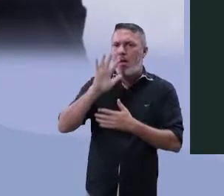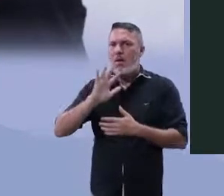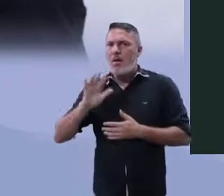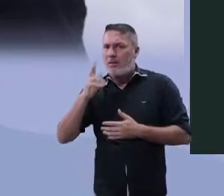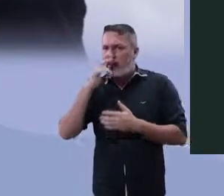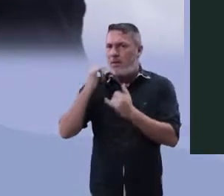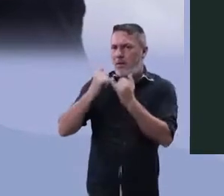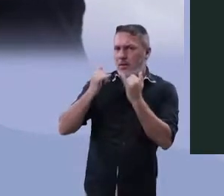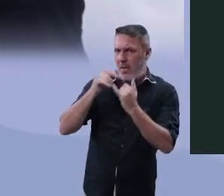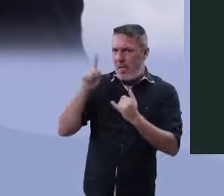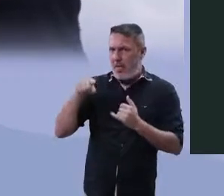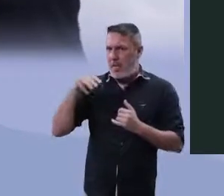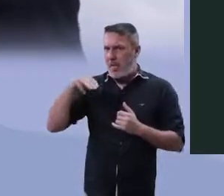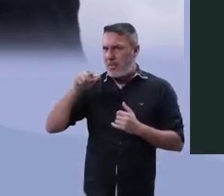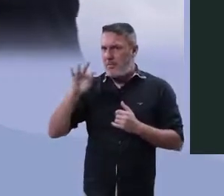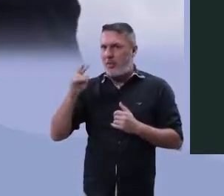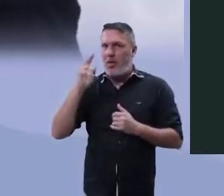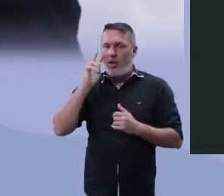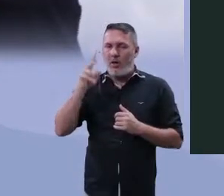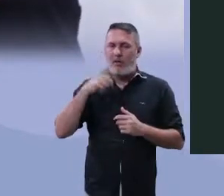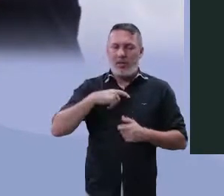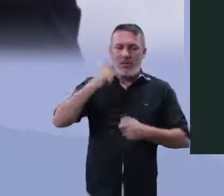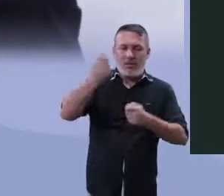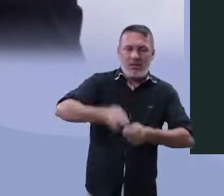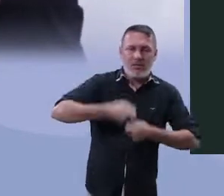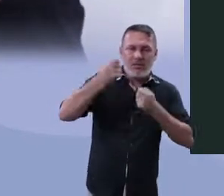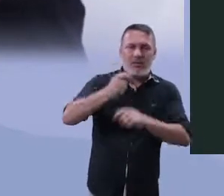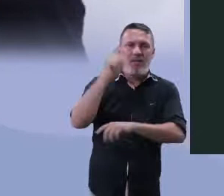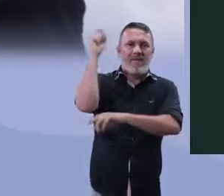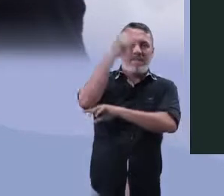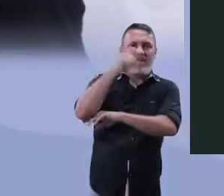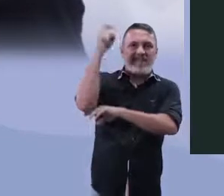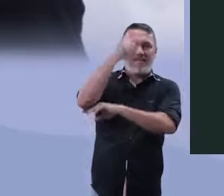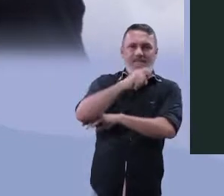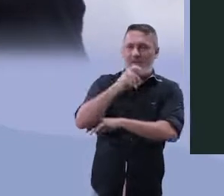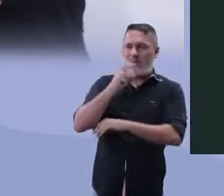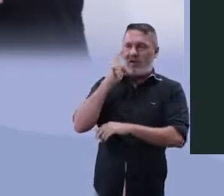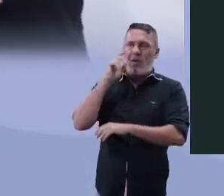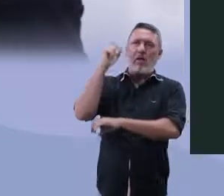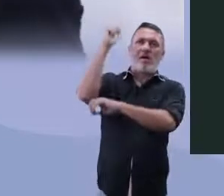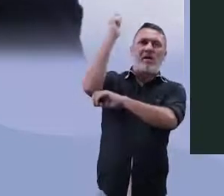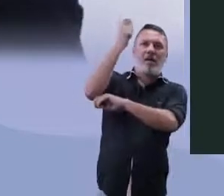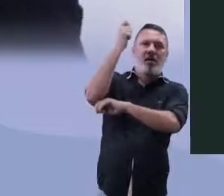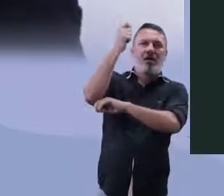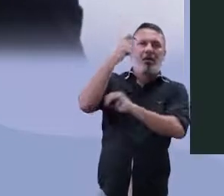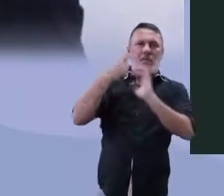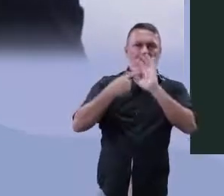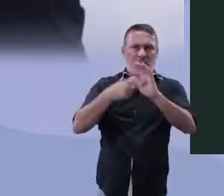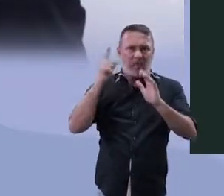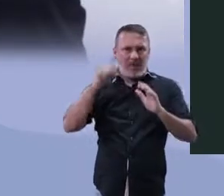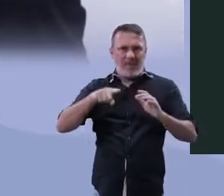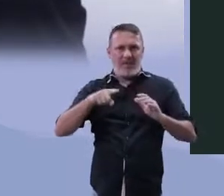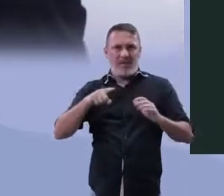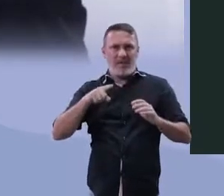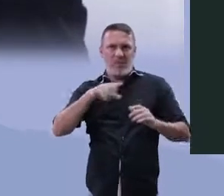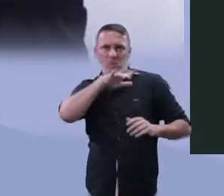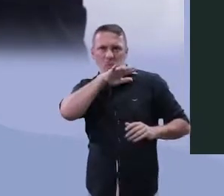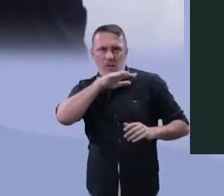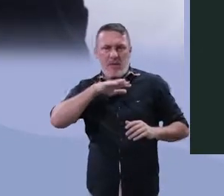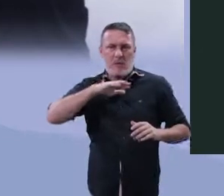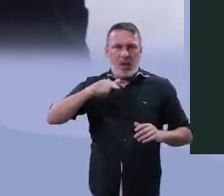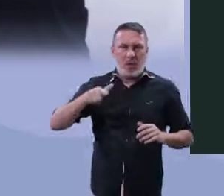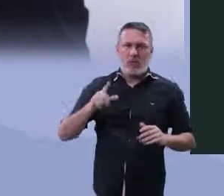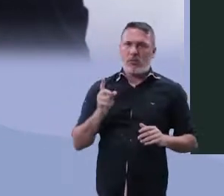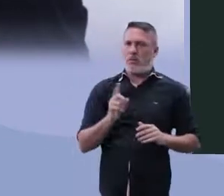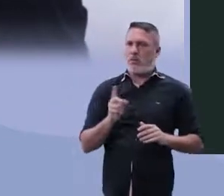né? Mas então essas foices inchadas, apontadas para o alto, elas configuram uma ameaça? Não,